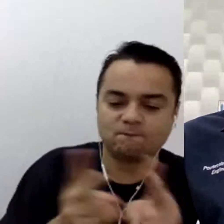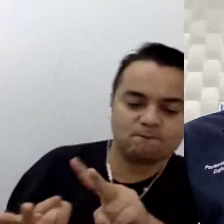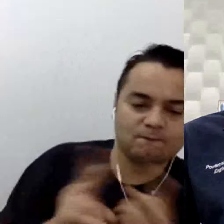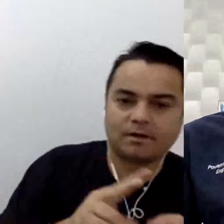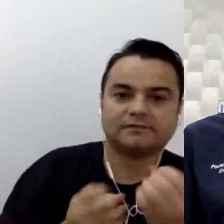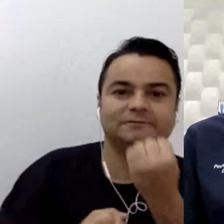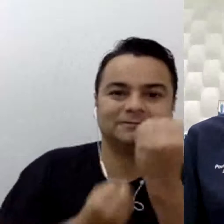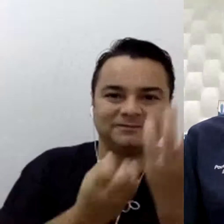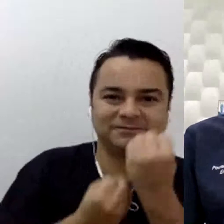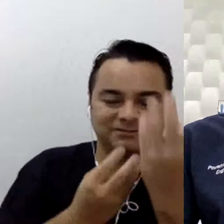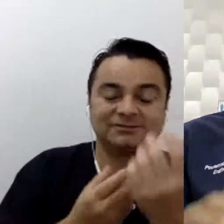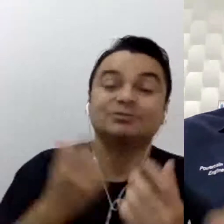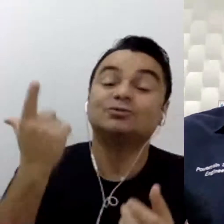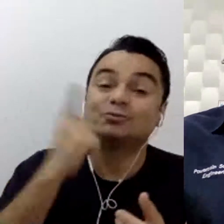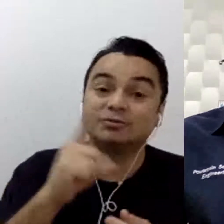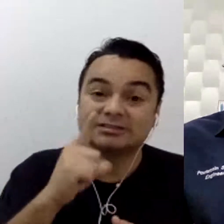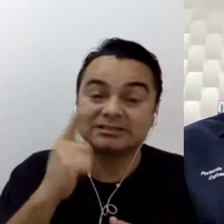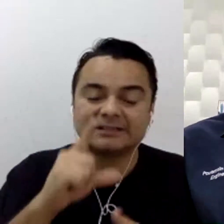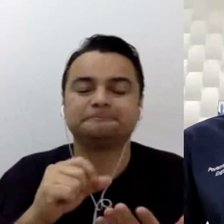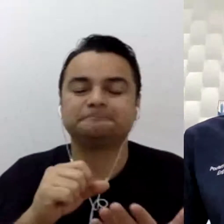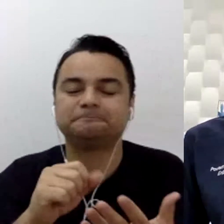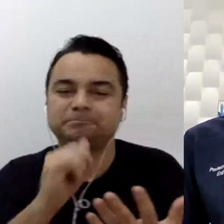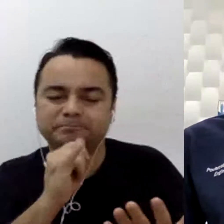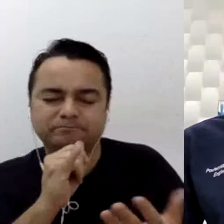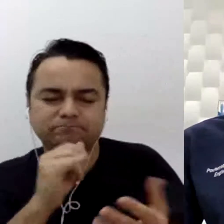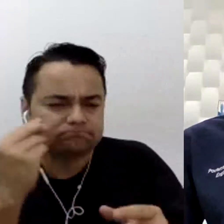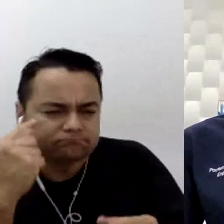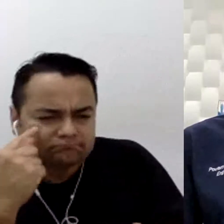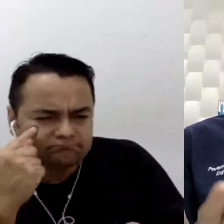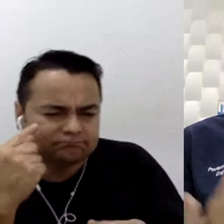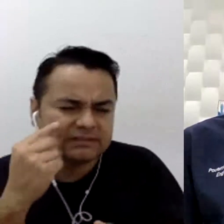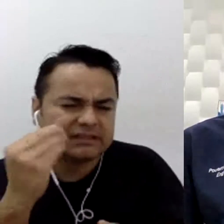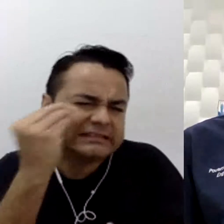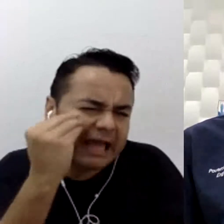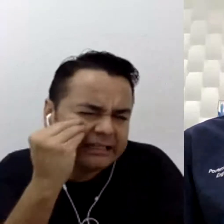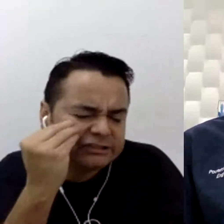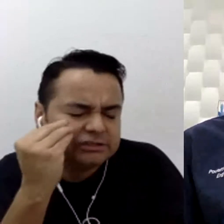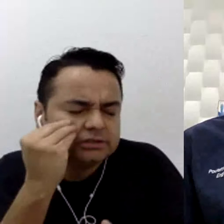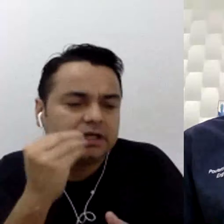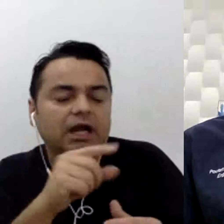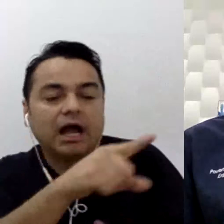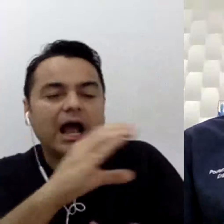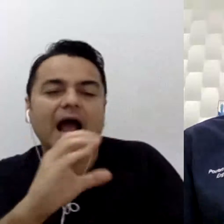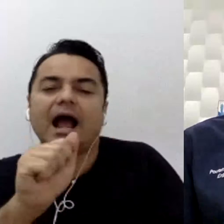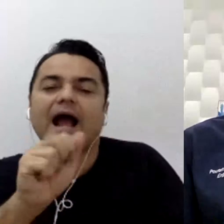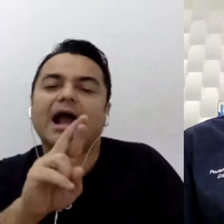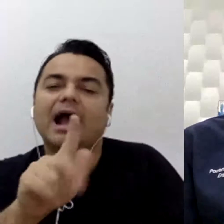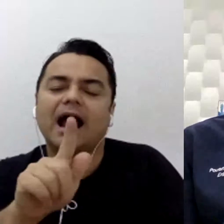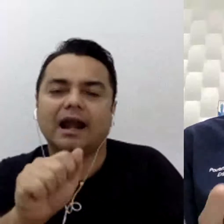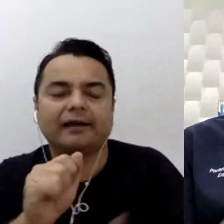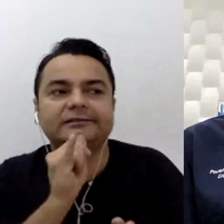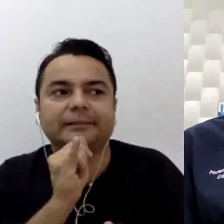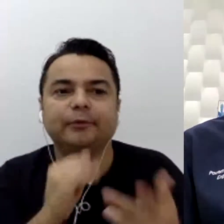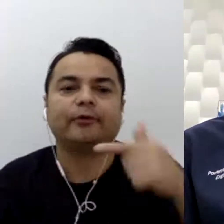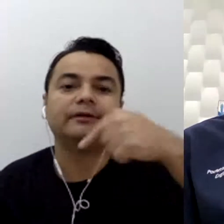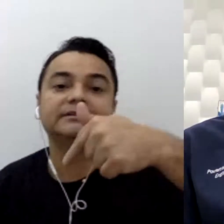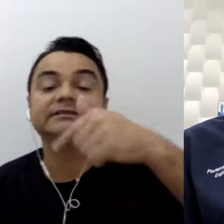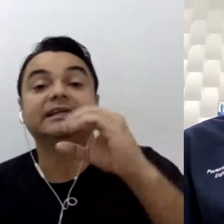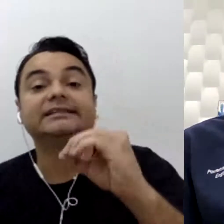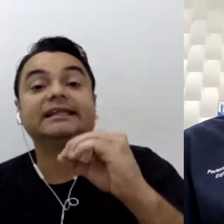exemplo, no motor, a plena carga, ou seja, o motor está subindo um veículo com 70 toneladas subindo a